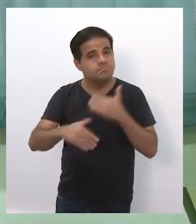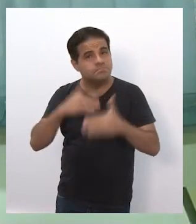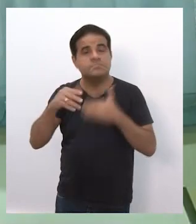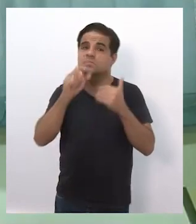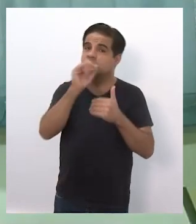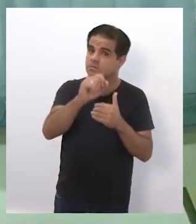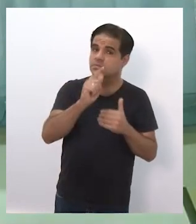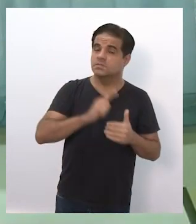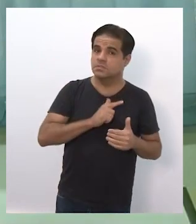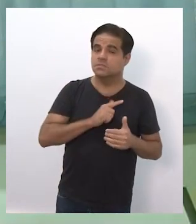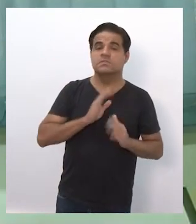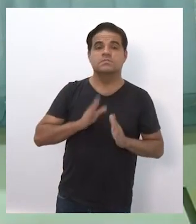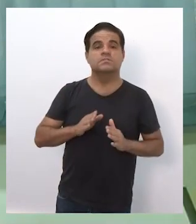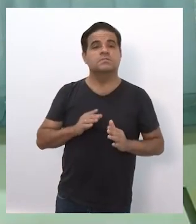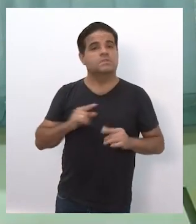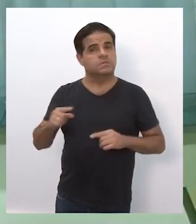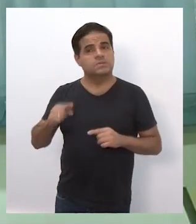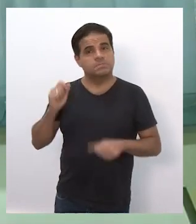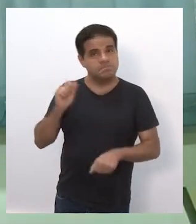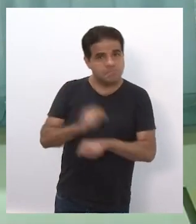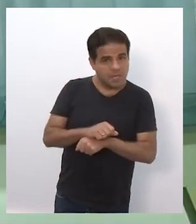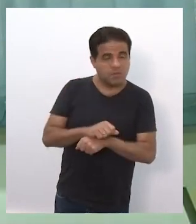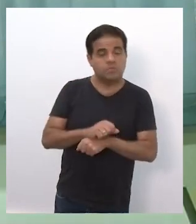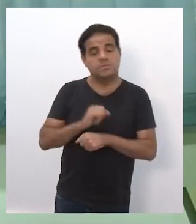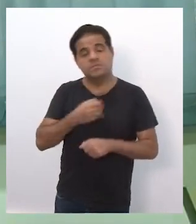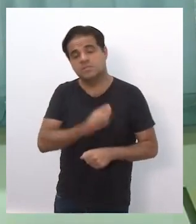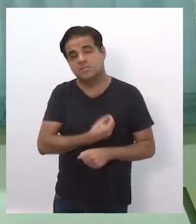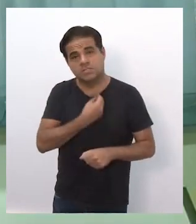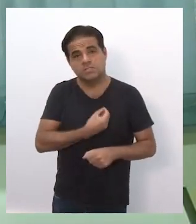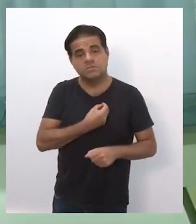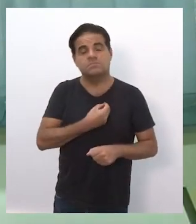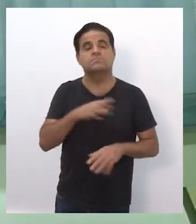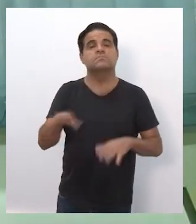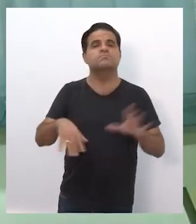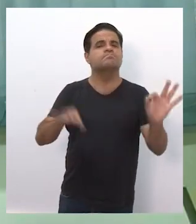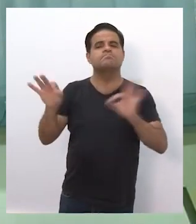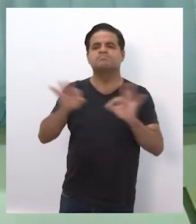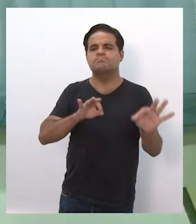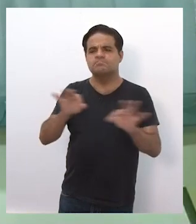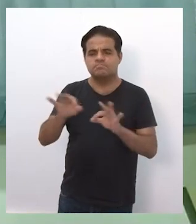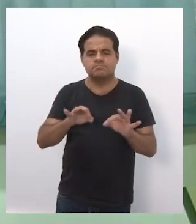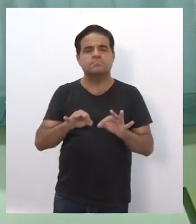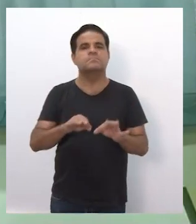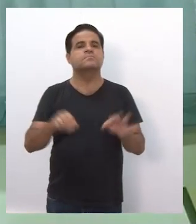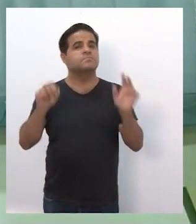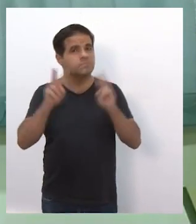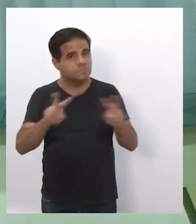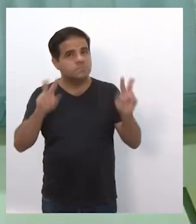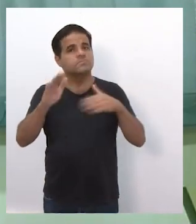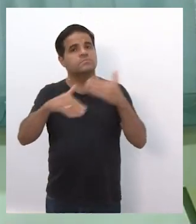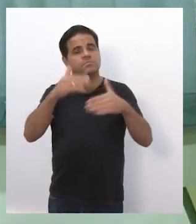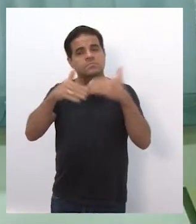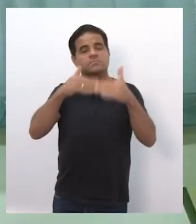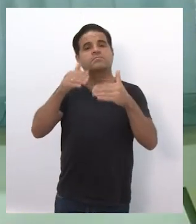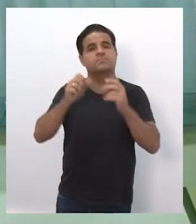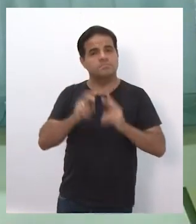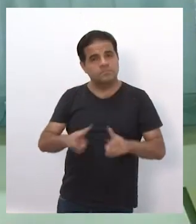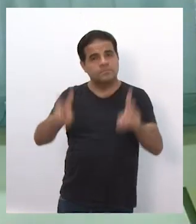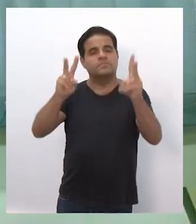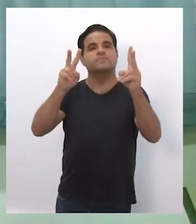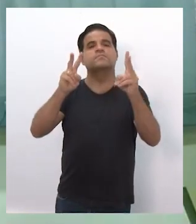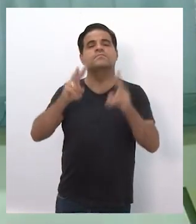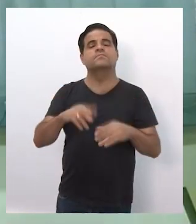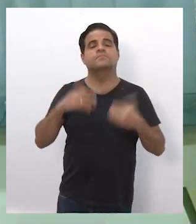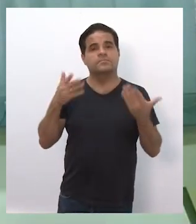sendo, se já foi descontinuado, ou ele está ativo, quais são as configurações. Então, olha o processador, mas olha o processador se é